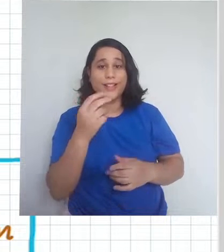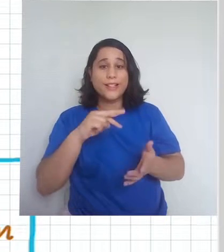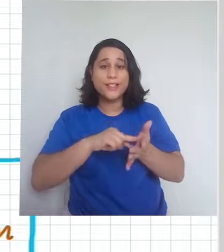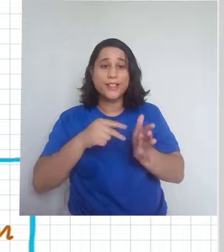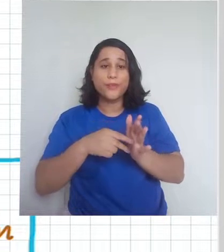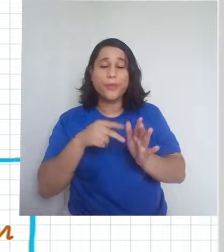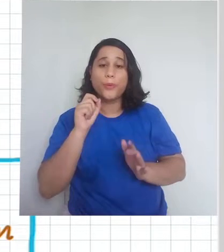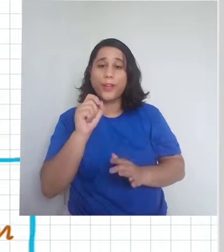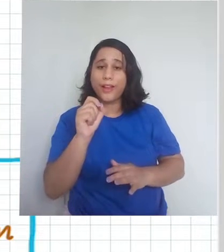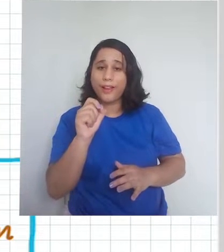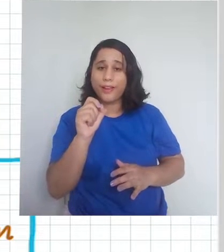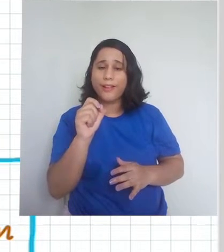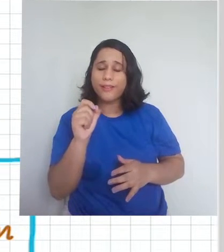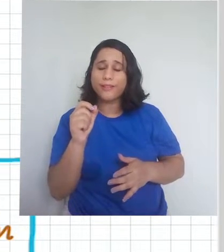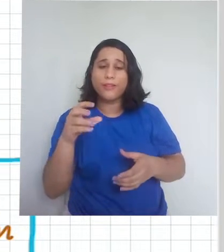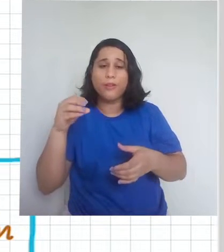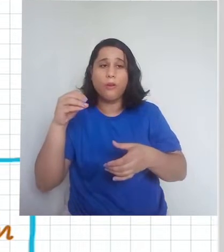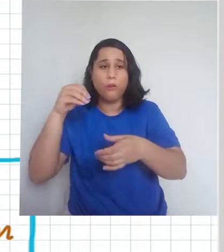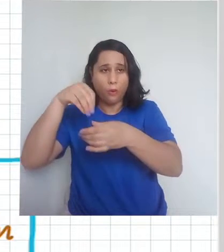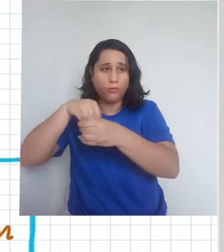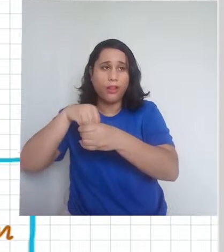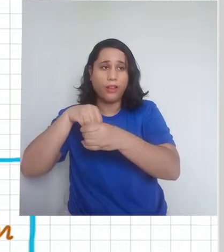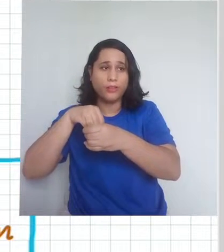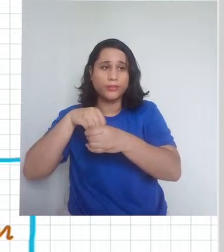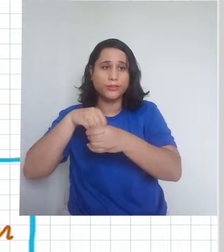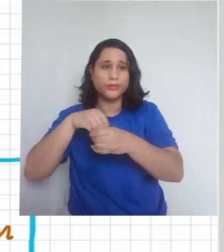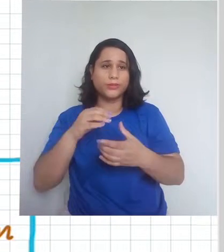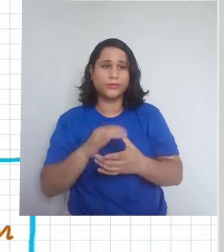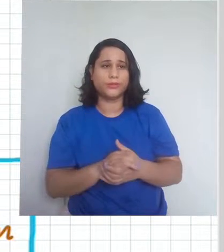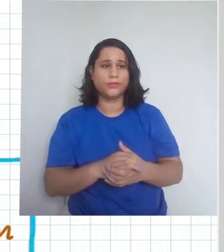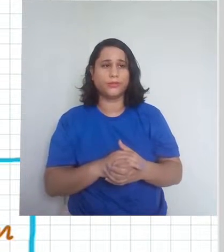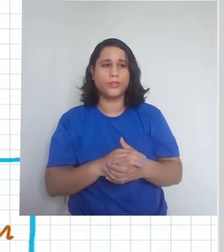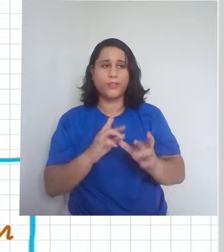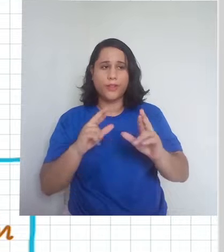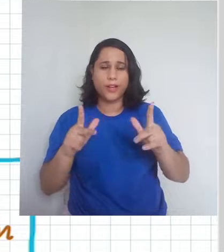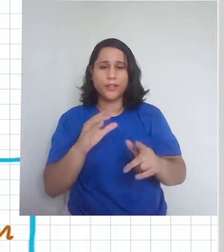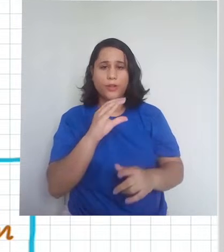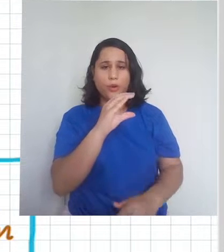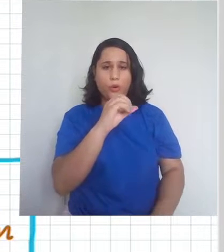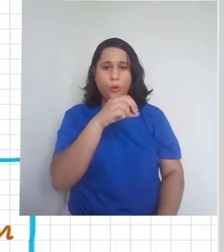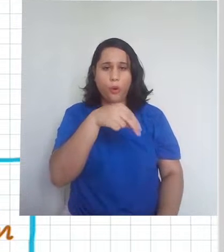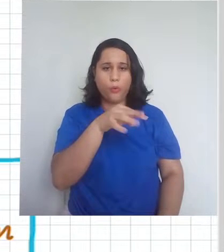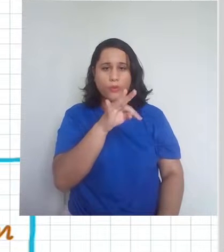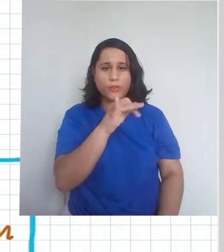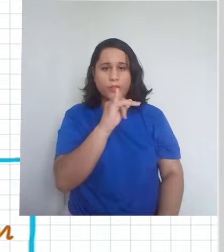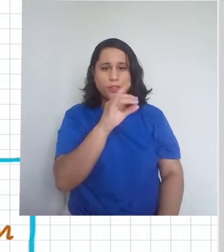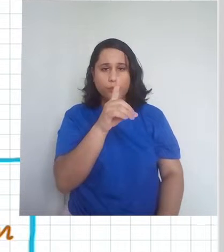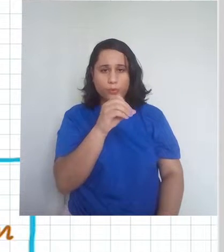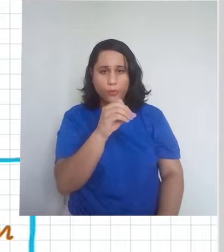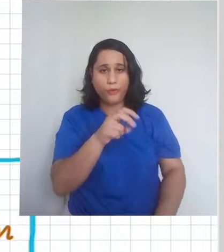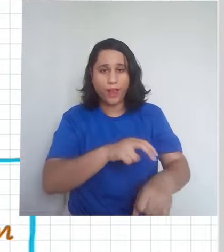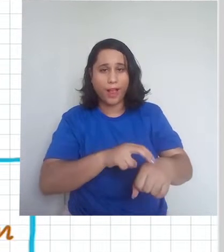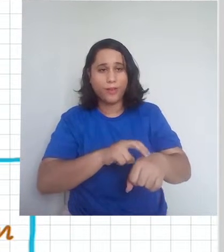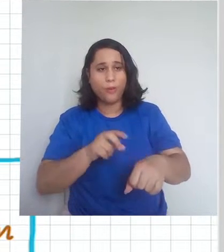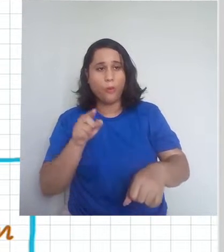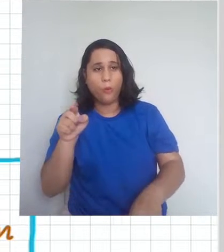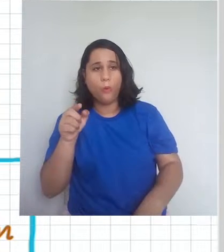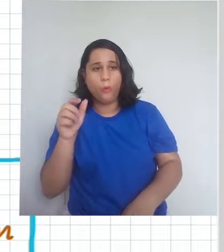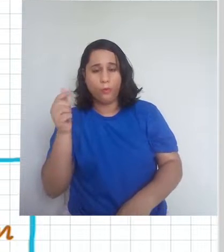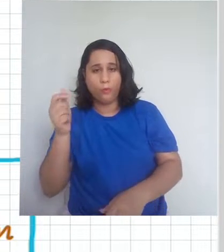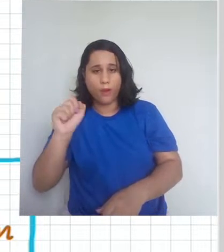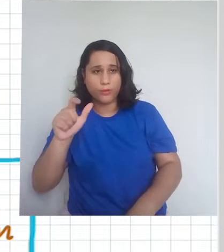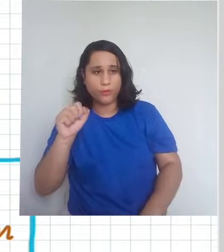contém. Então, assim, o mais utilizado, como eu acabei de falar, é esse de verde, tá bom? Esse verde